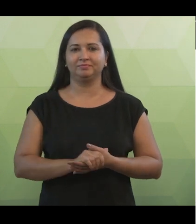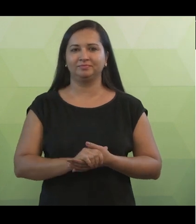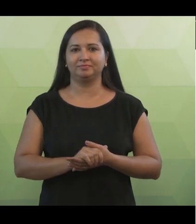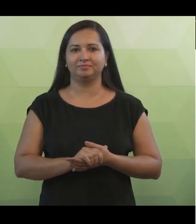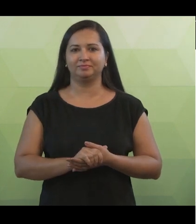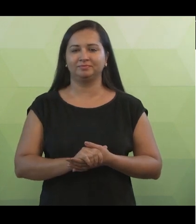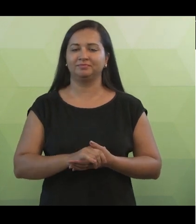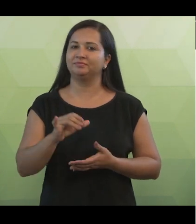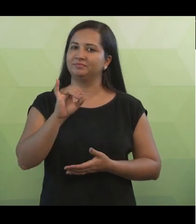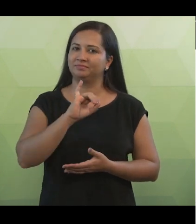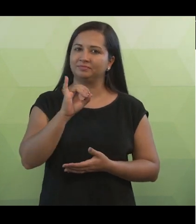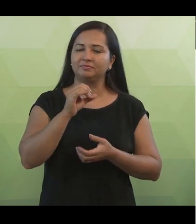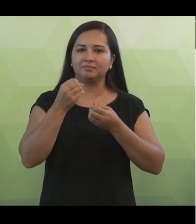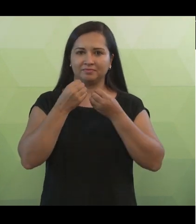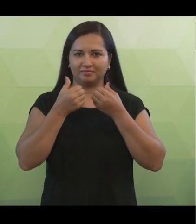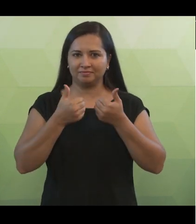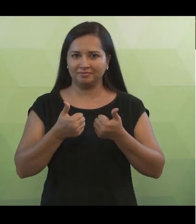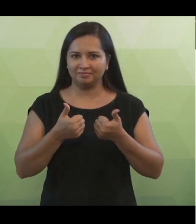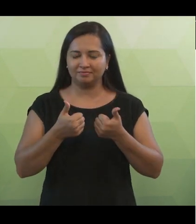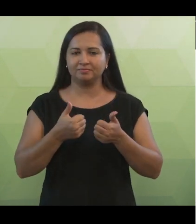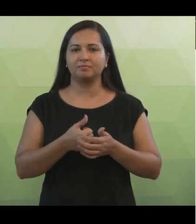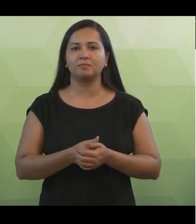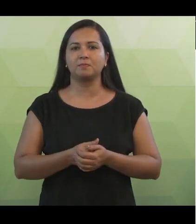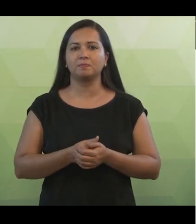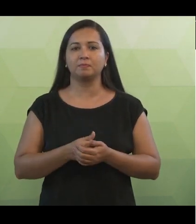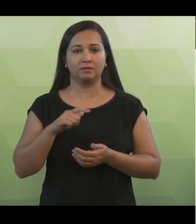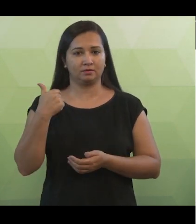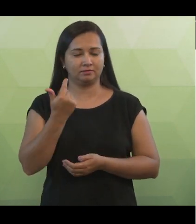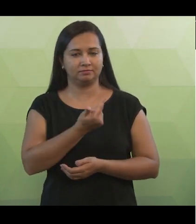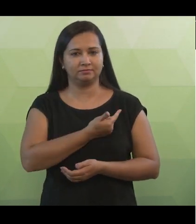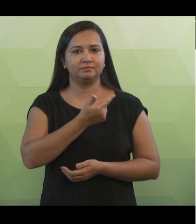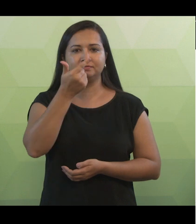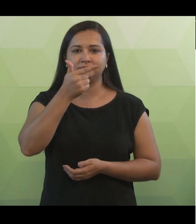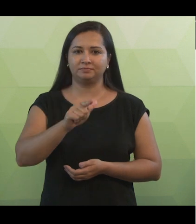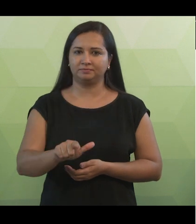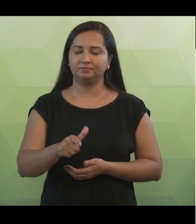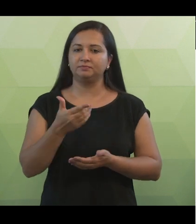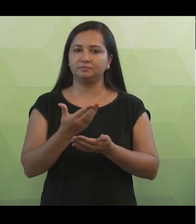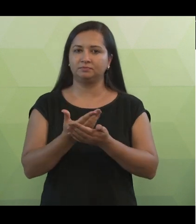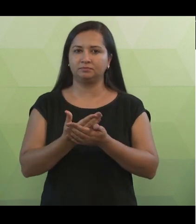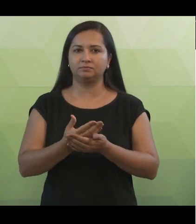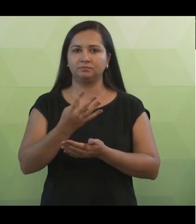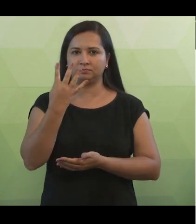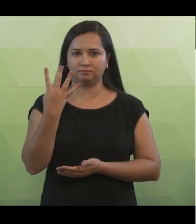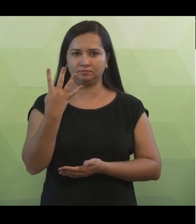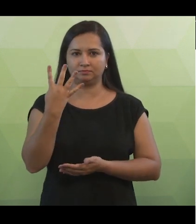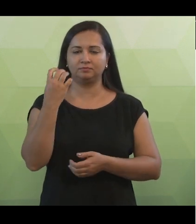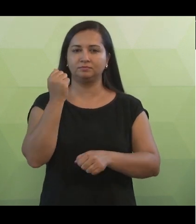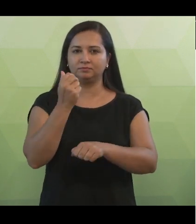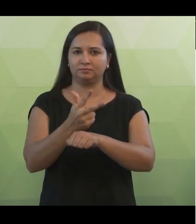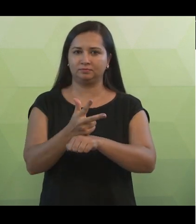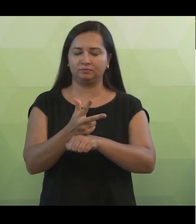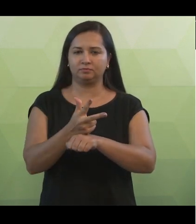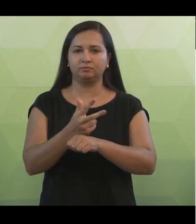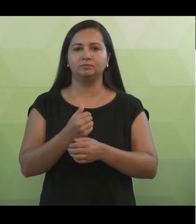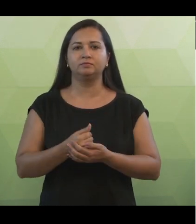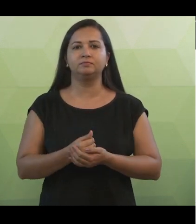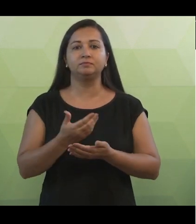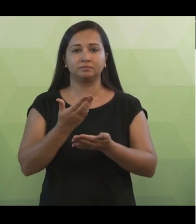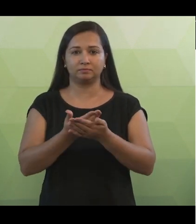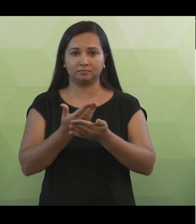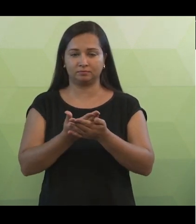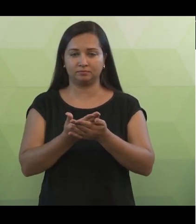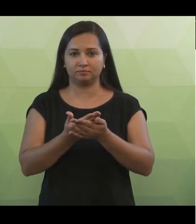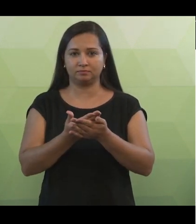Olá pessoal, tudo bem? Estamos de volta na nossa quarta videoaula. Na aula anterior, criamos